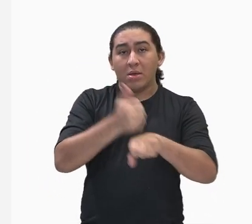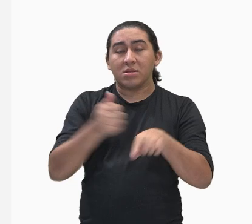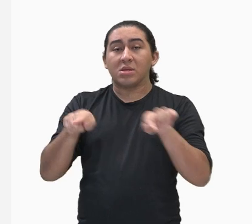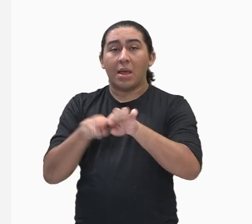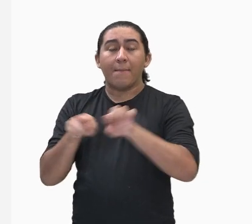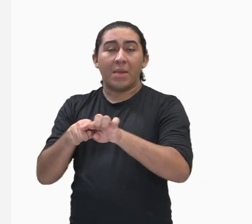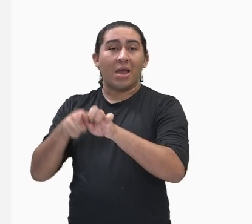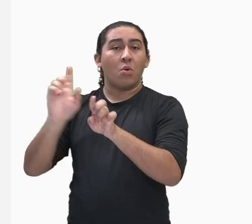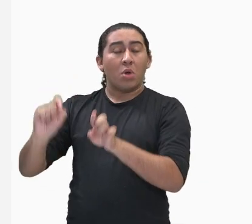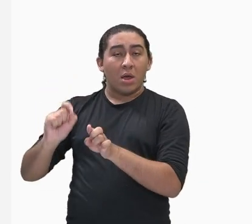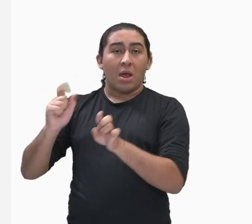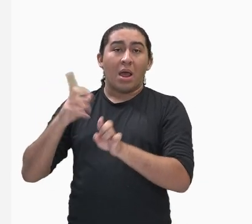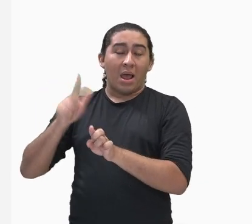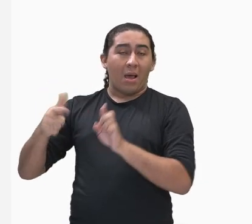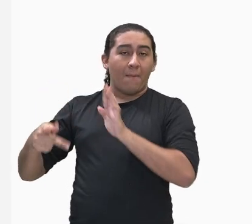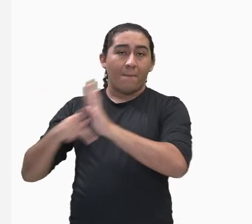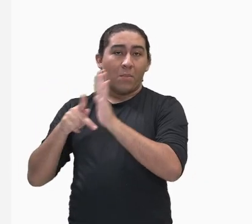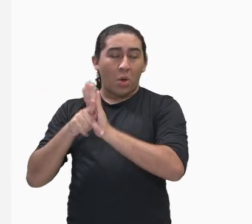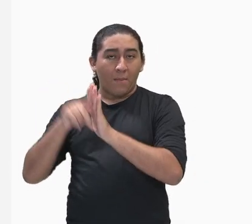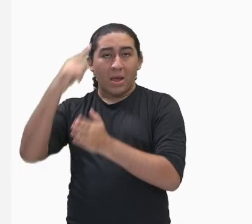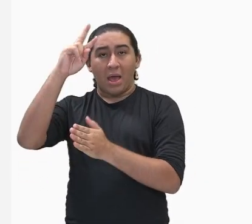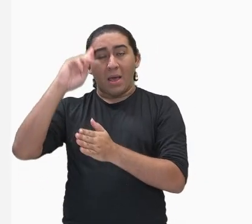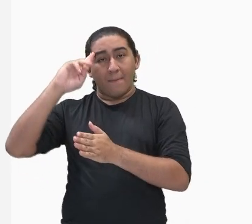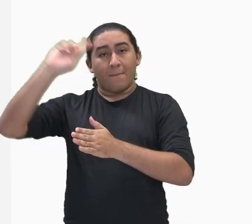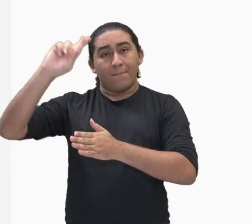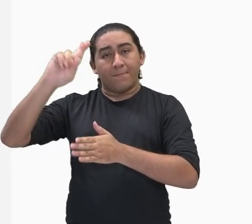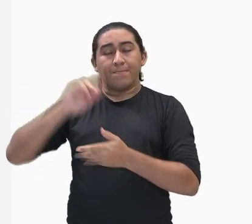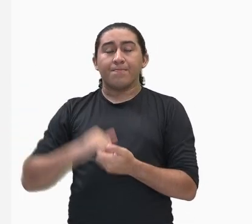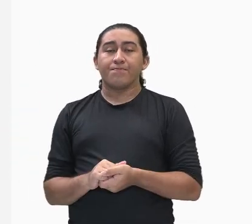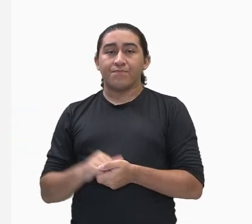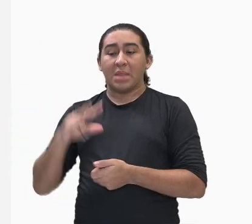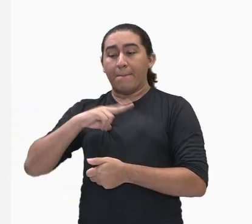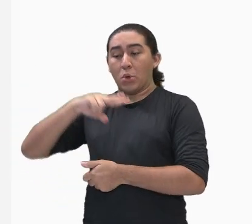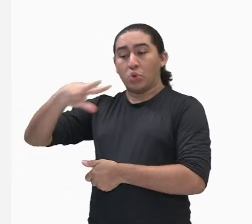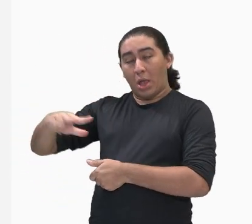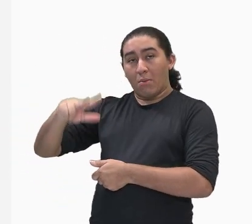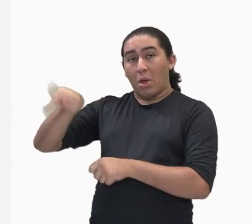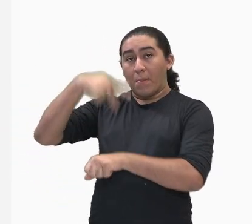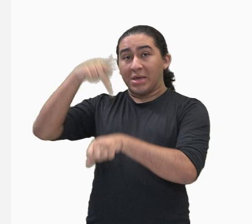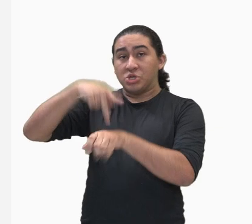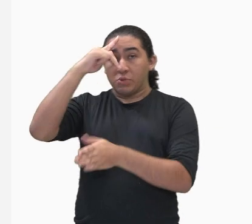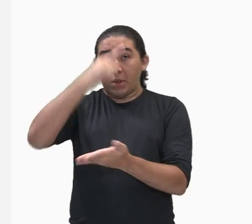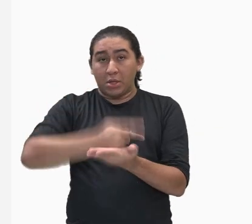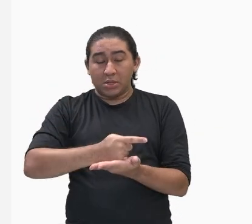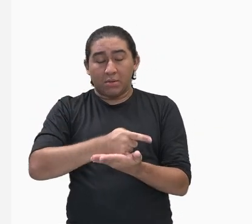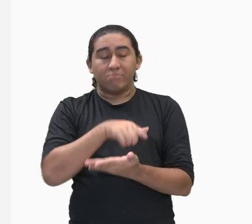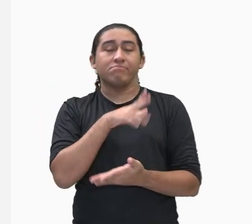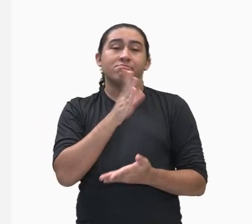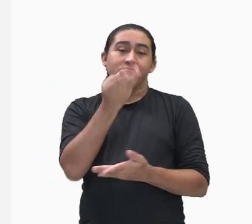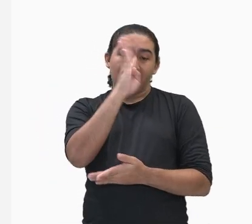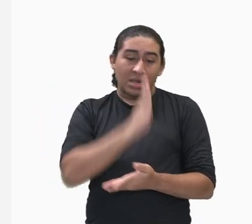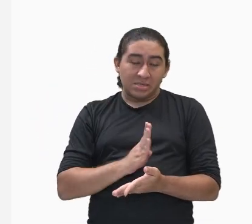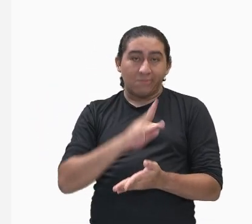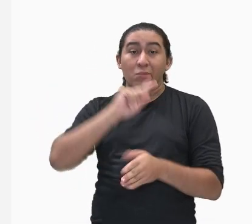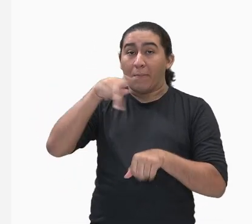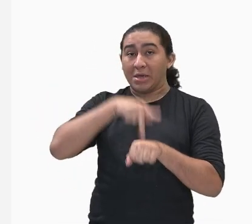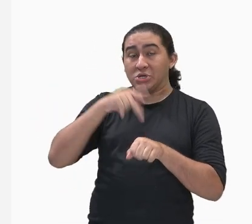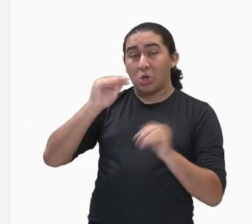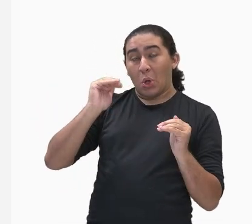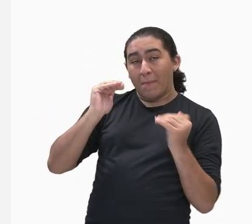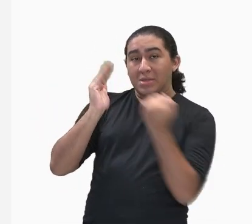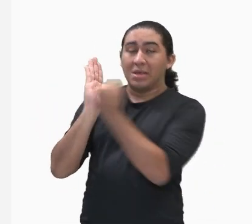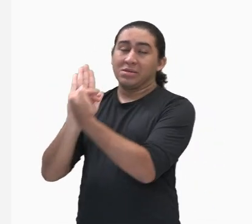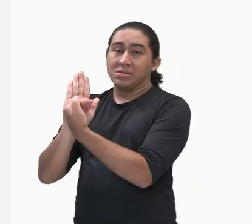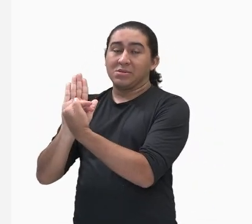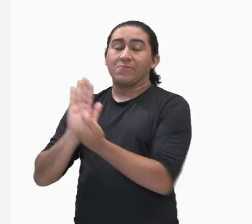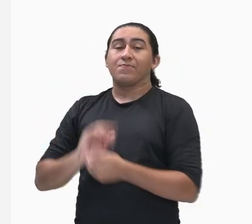metrópole. Colônia, Brasil. Metrópole, Portugal. Essa relação deu-se de